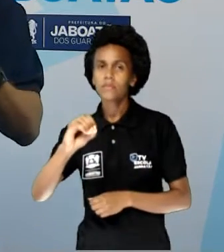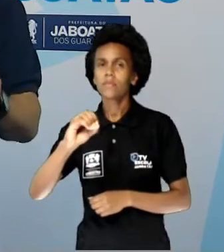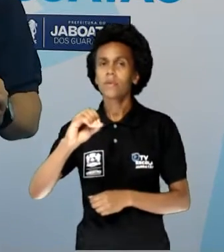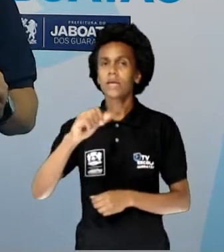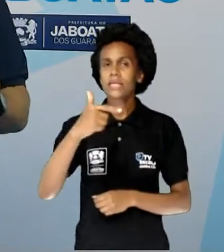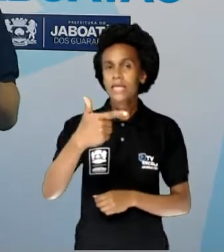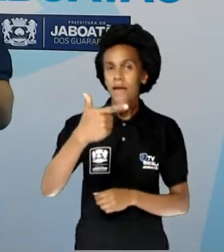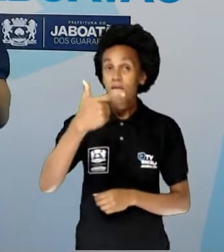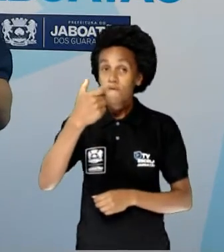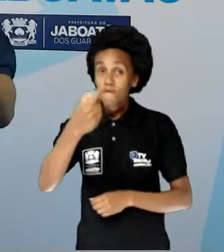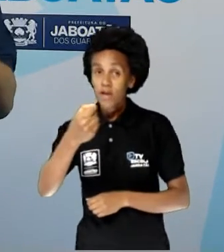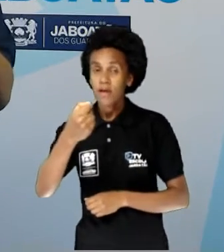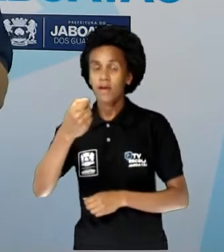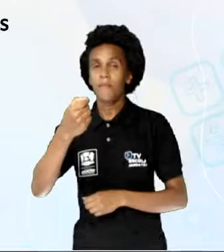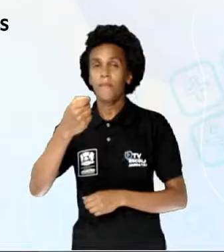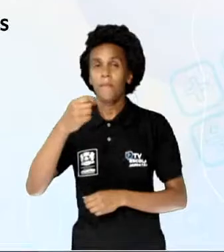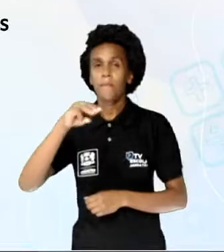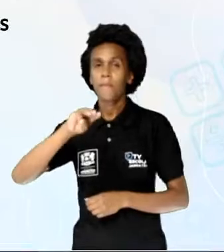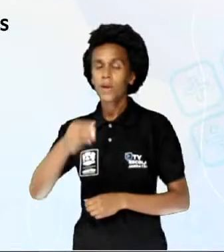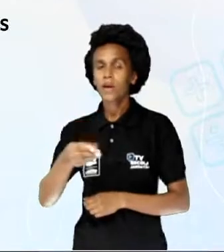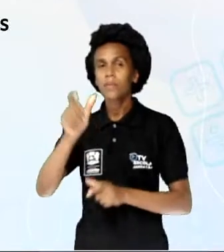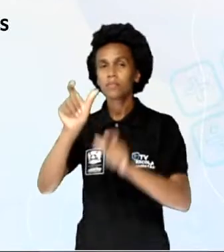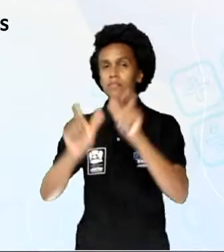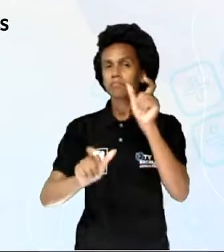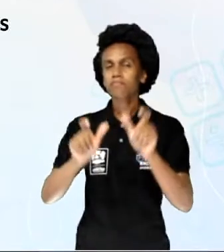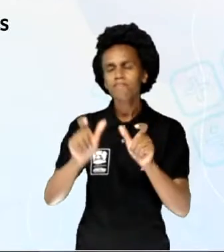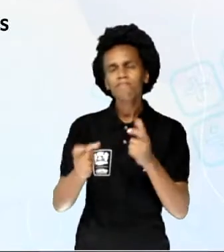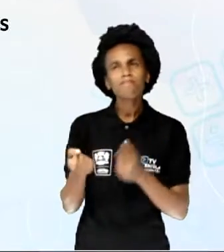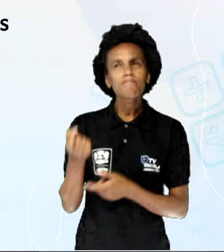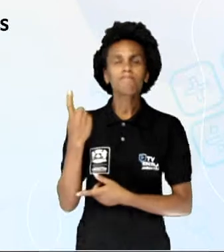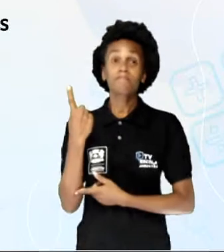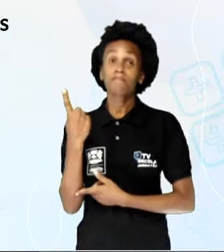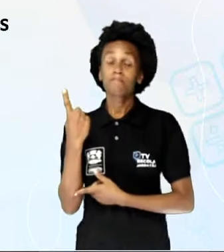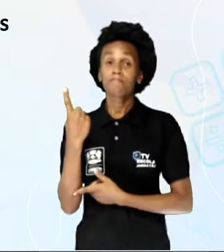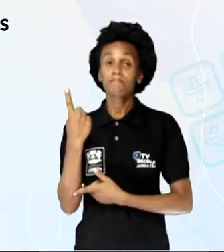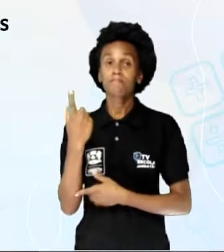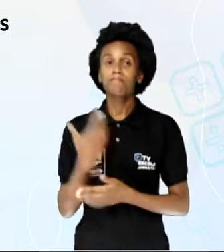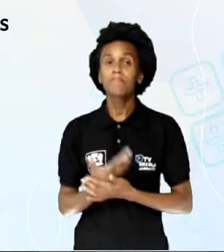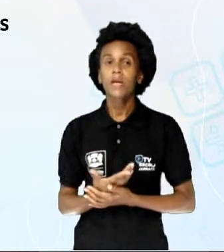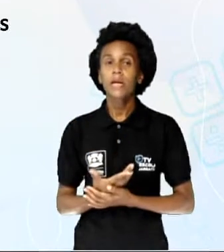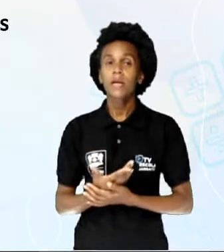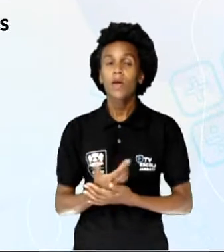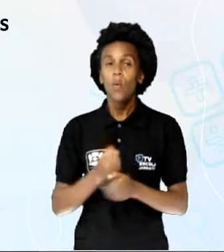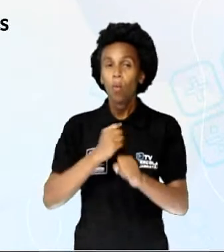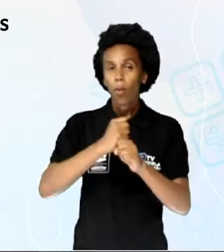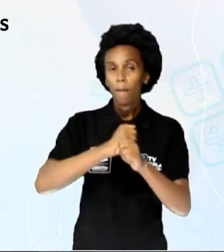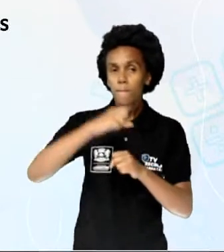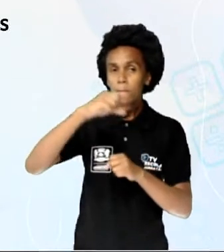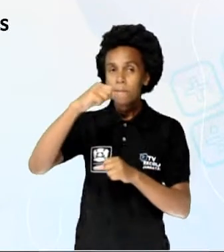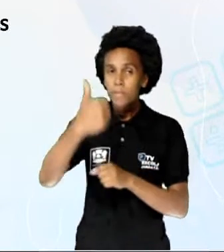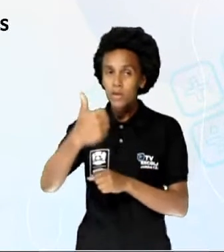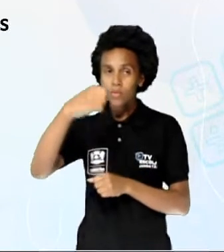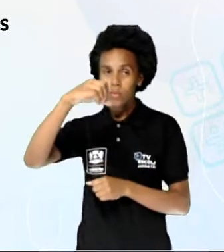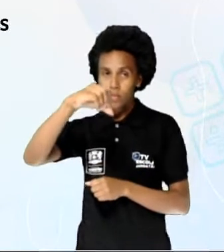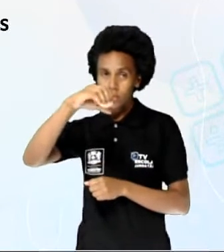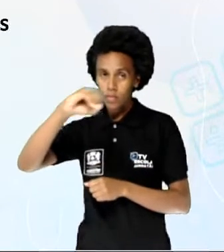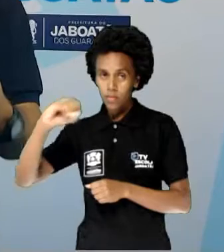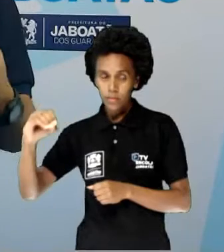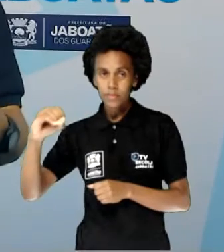que incrível, gente. A gente saiu de 1900 com 17 milhões de pessoas e chegamos em 1980